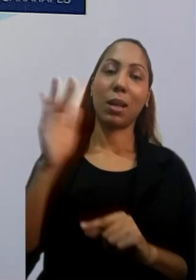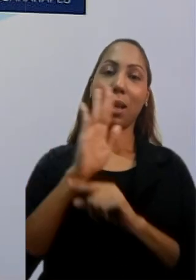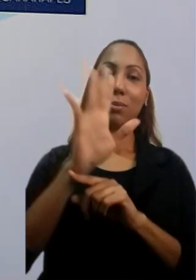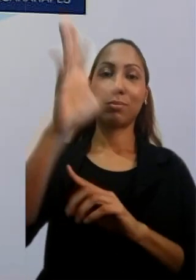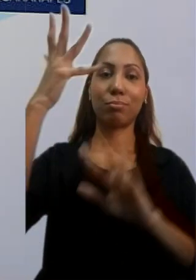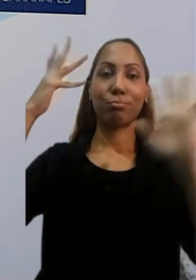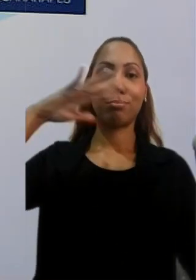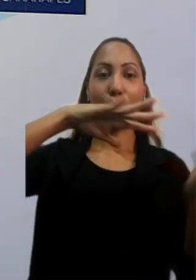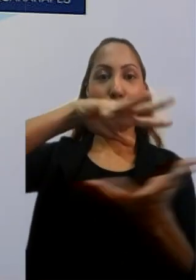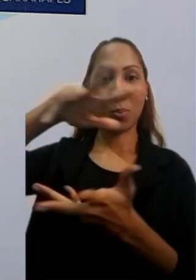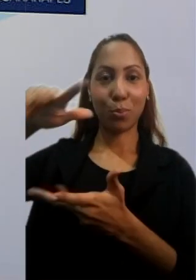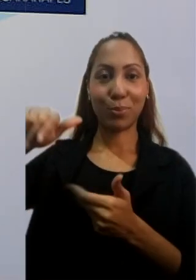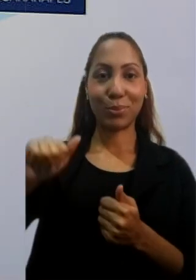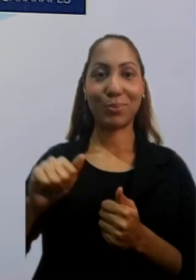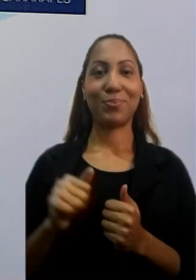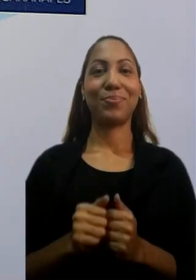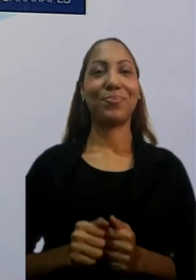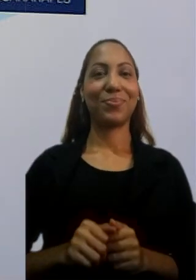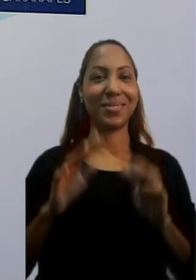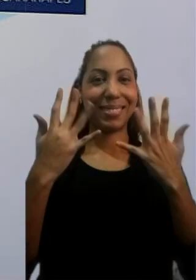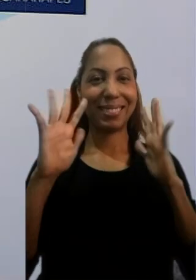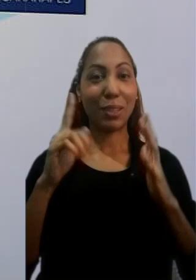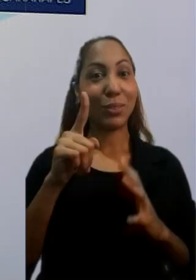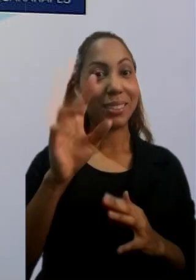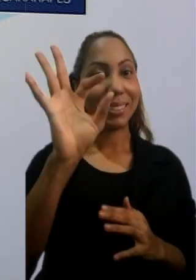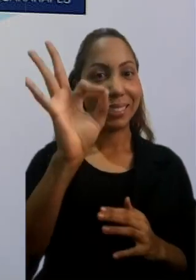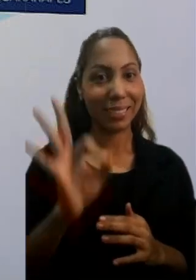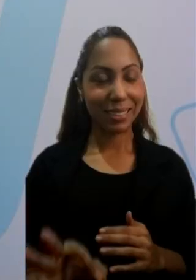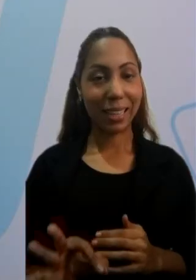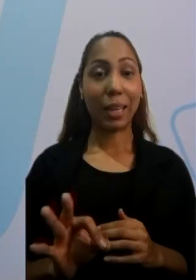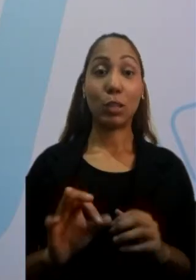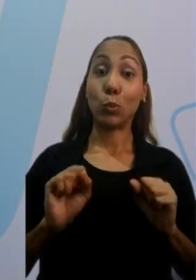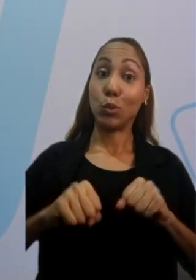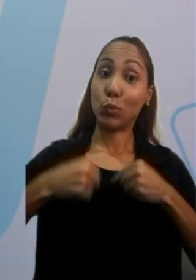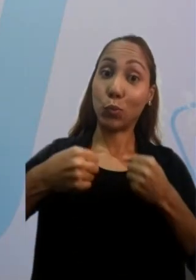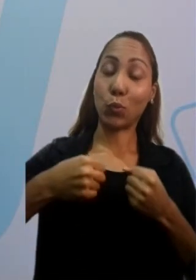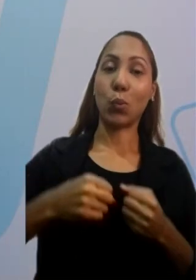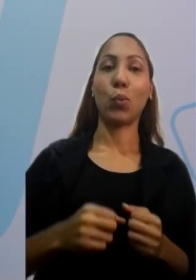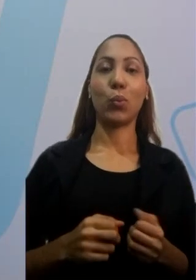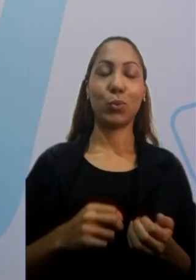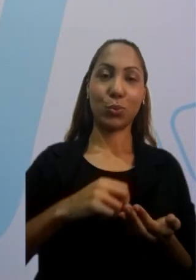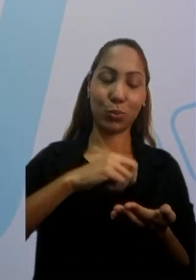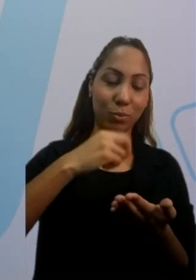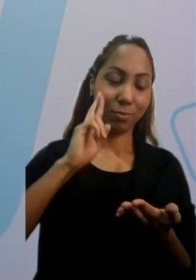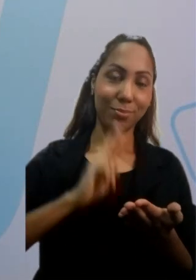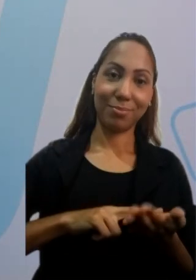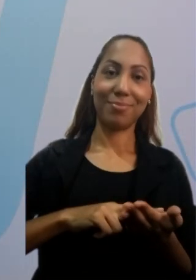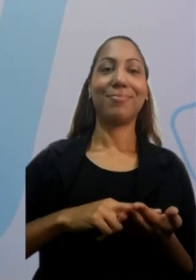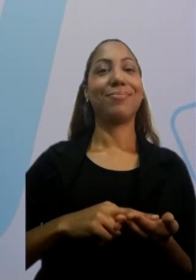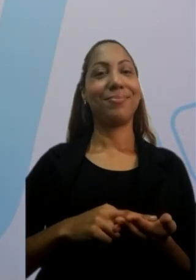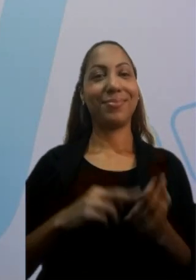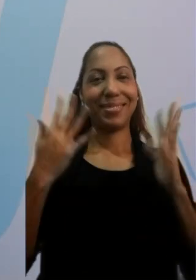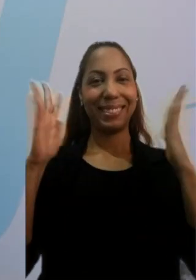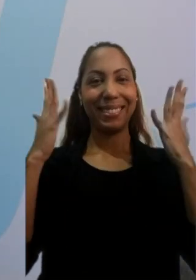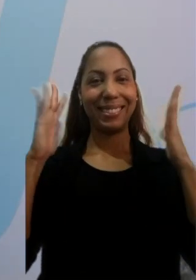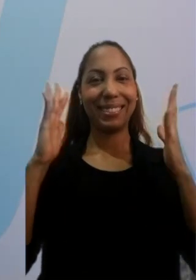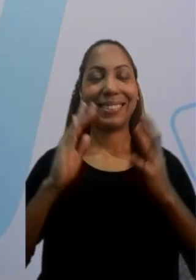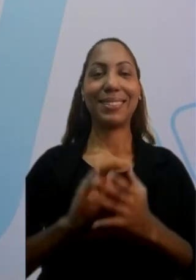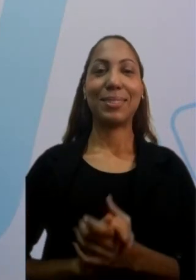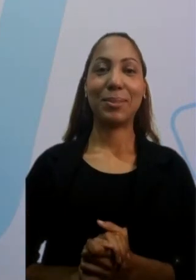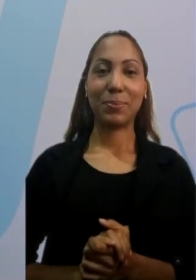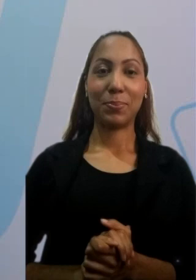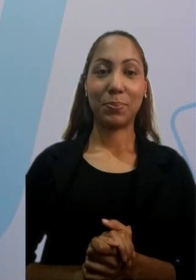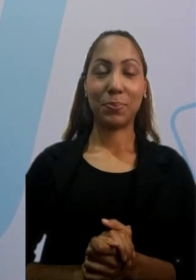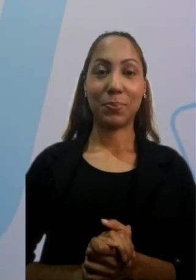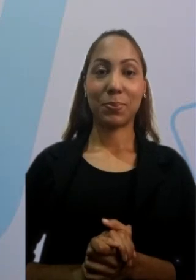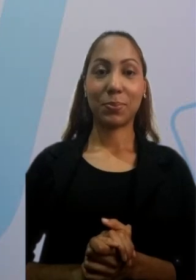ambiente. Muito bem, vocês que acertaram, que tentaram e que fizeram. Agora vamos para